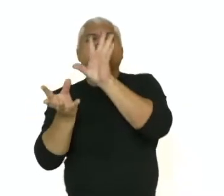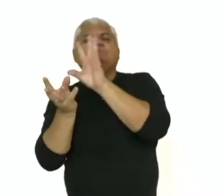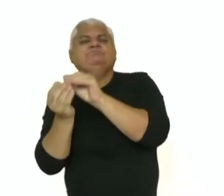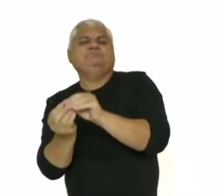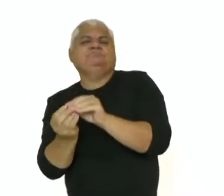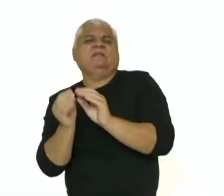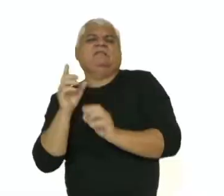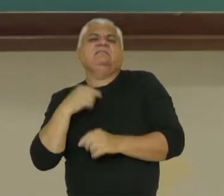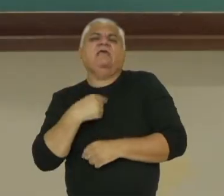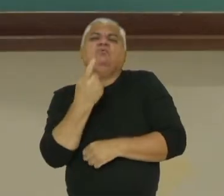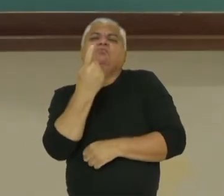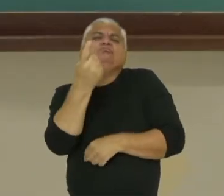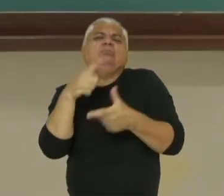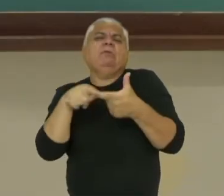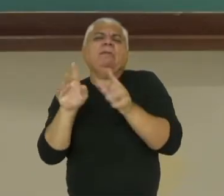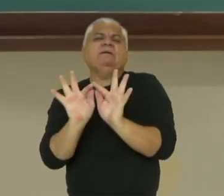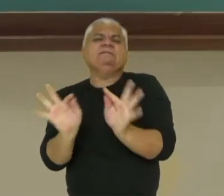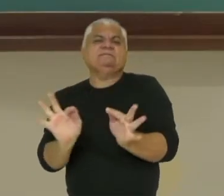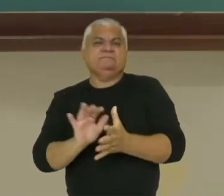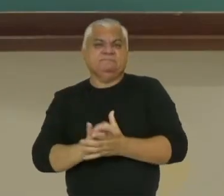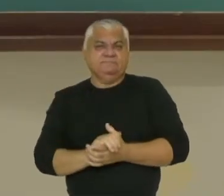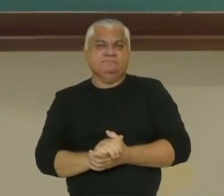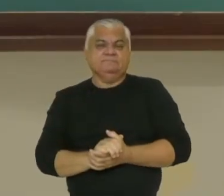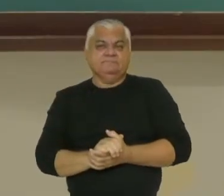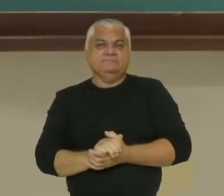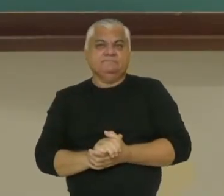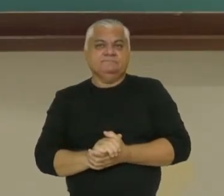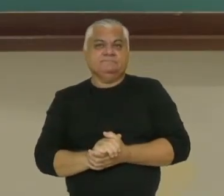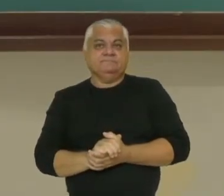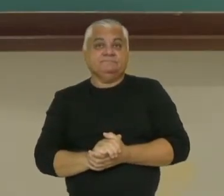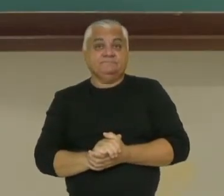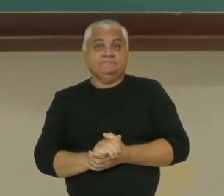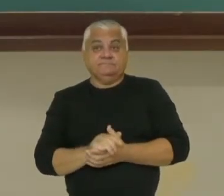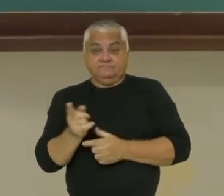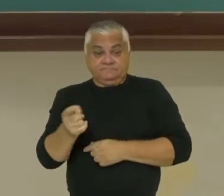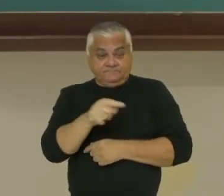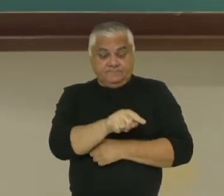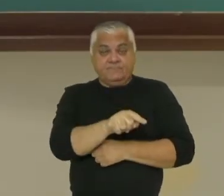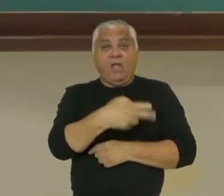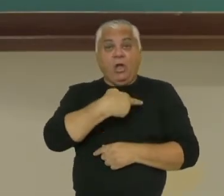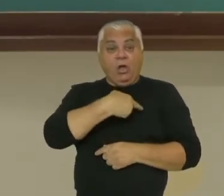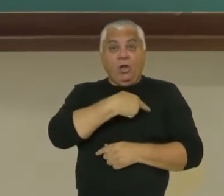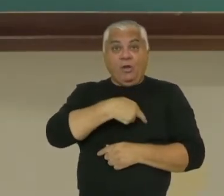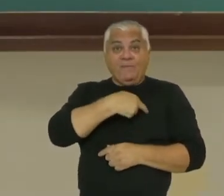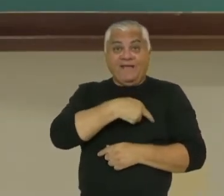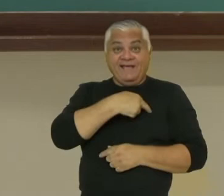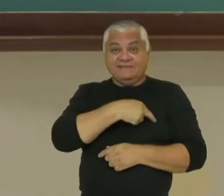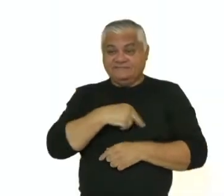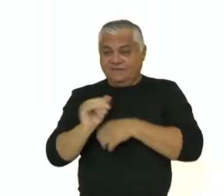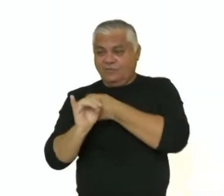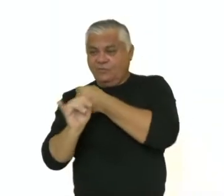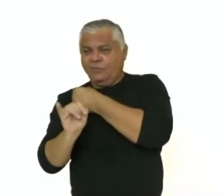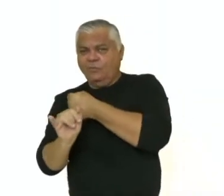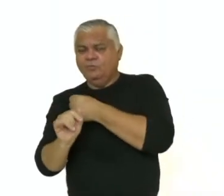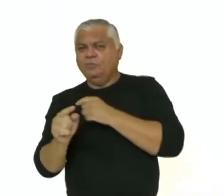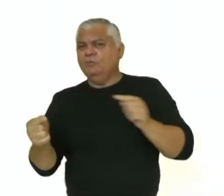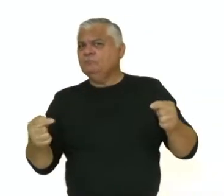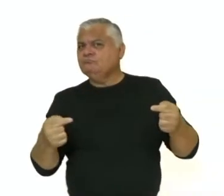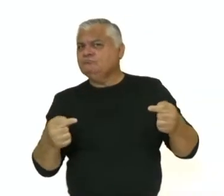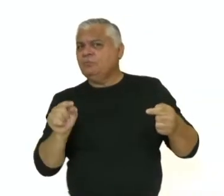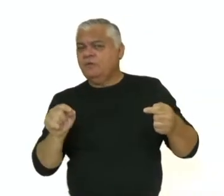tem apenas um conflito. O conto em relação ao romance, o que vai acontecer? Ele vai ampliar